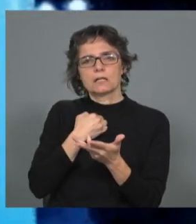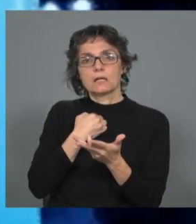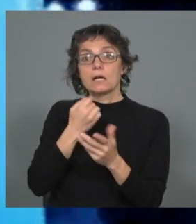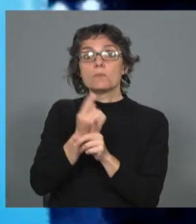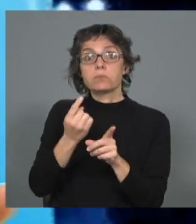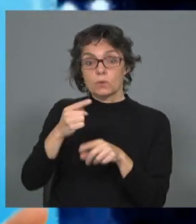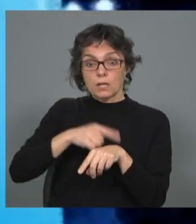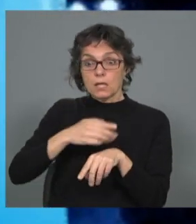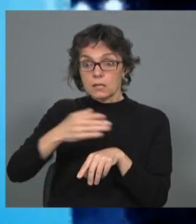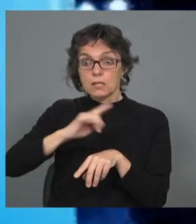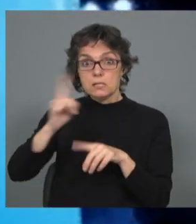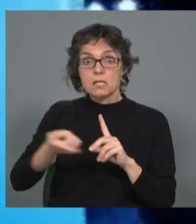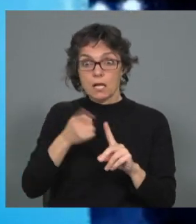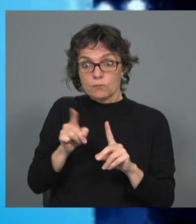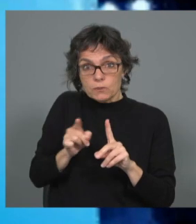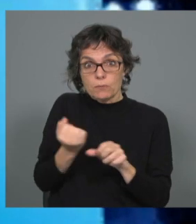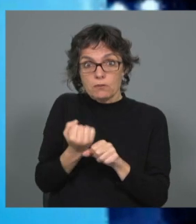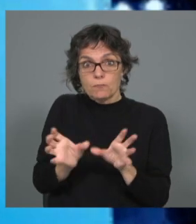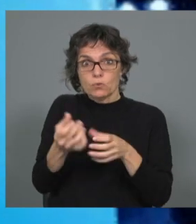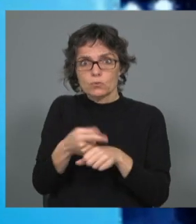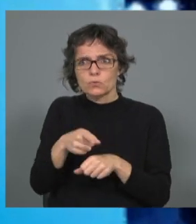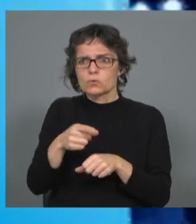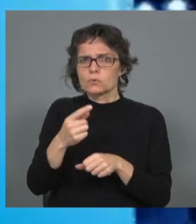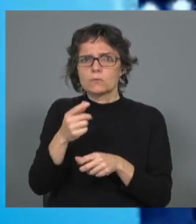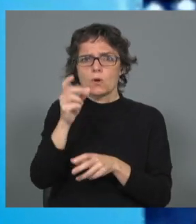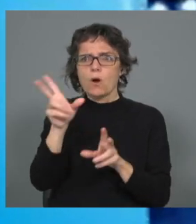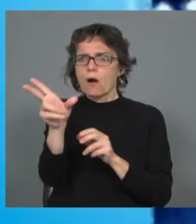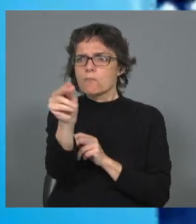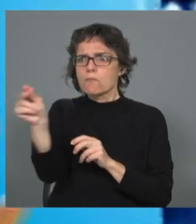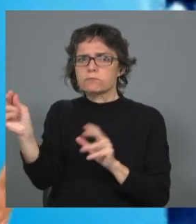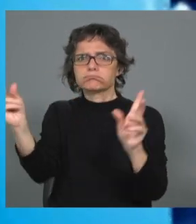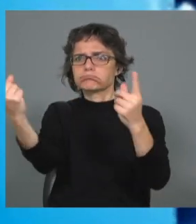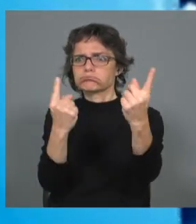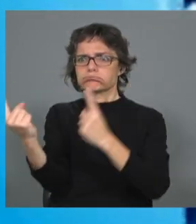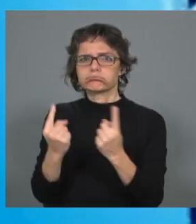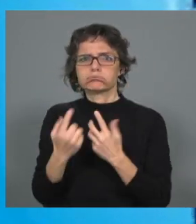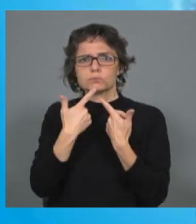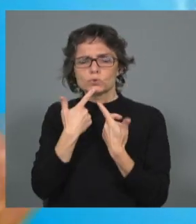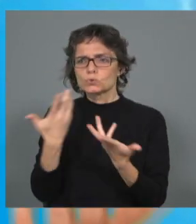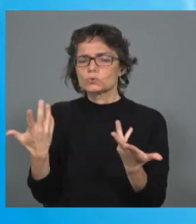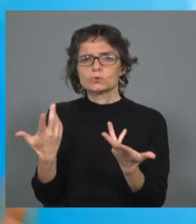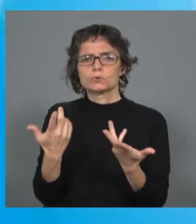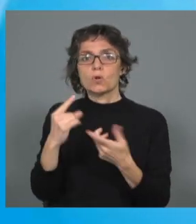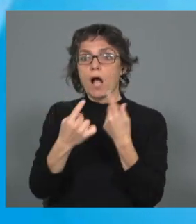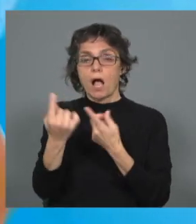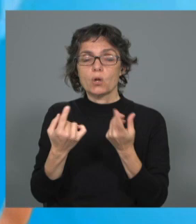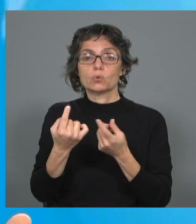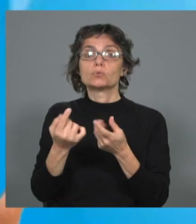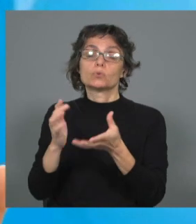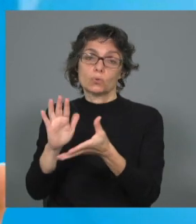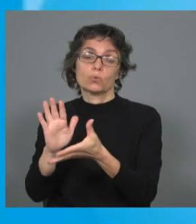que nós nos fomos aproximando, alguns deles como nós, enfim, com 2 casamentos